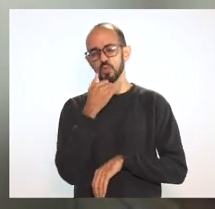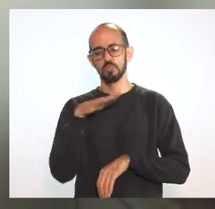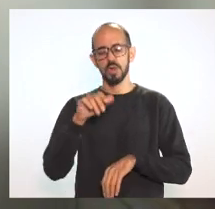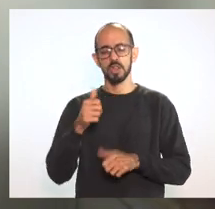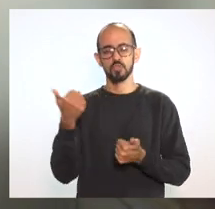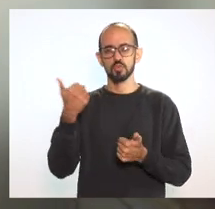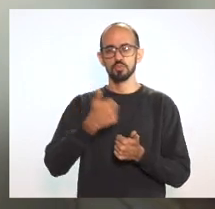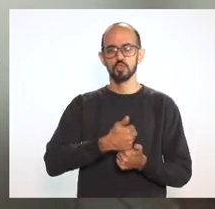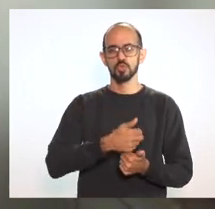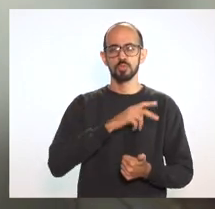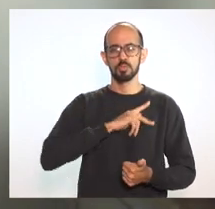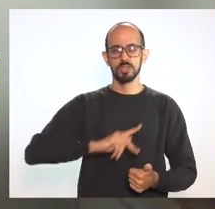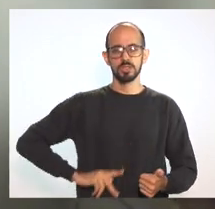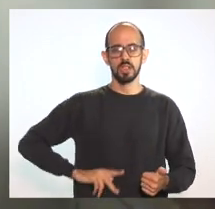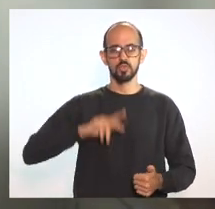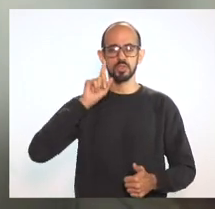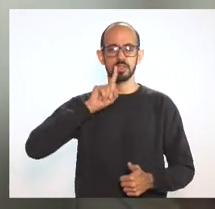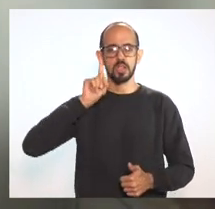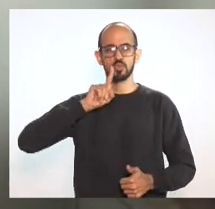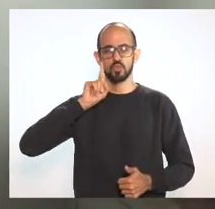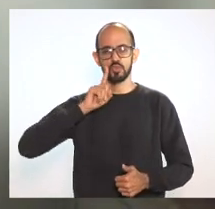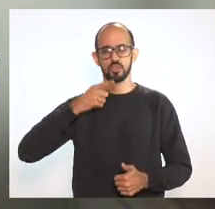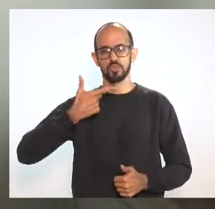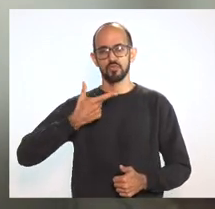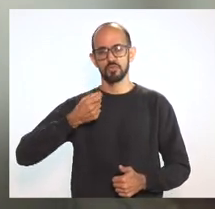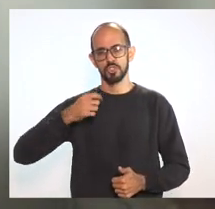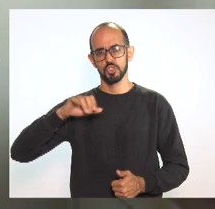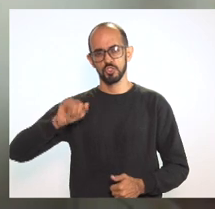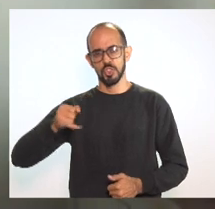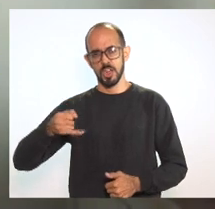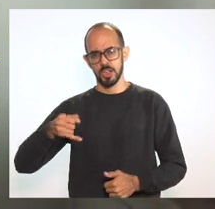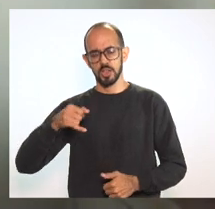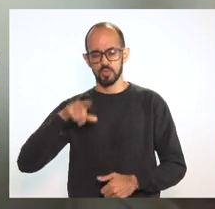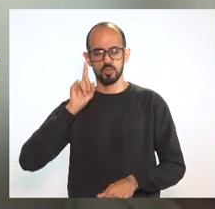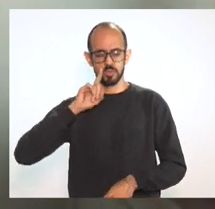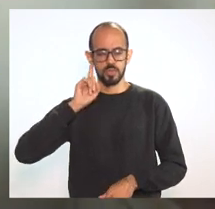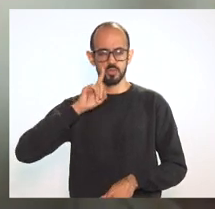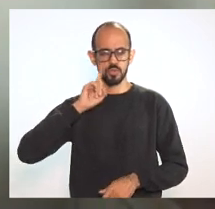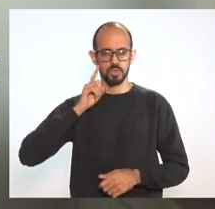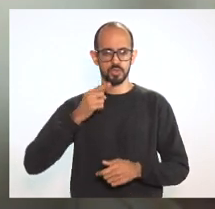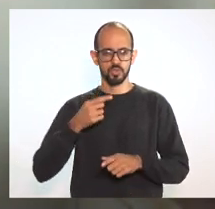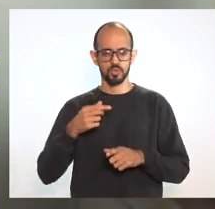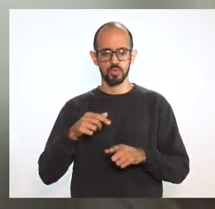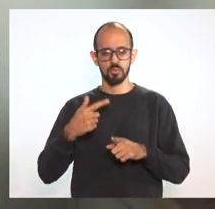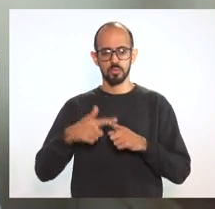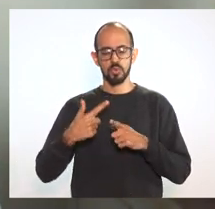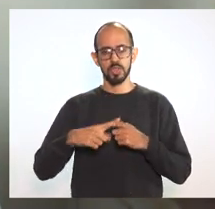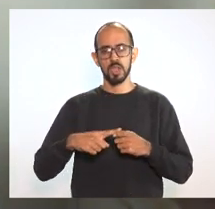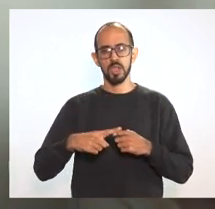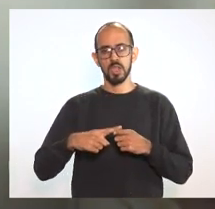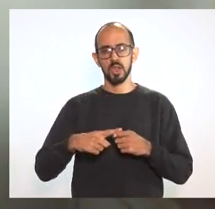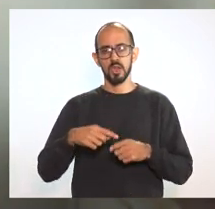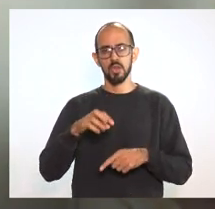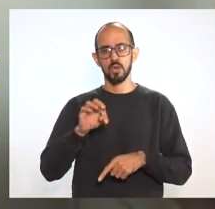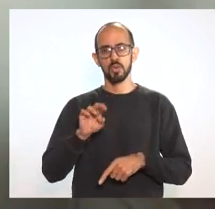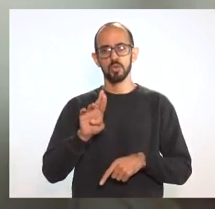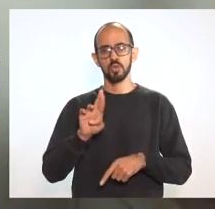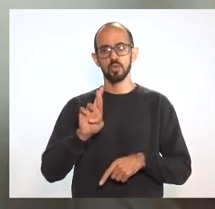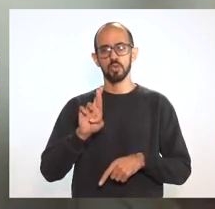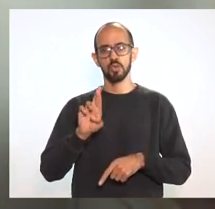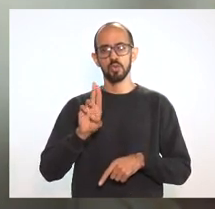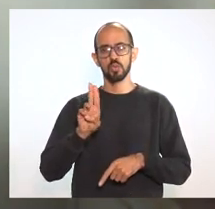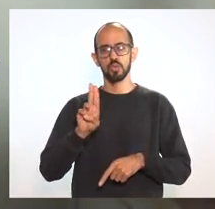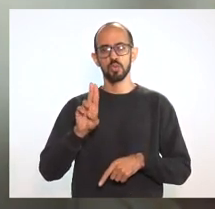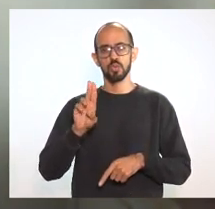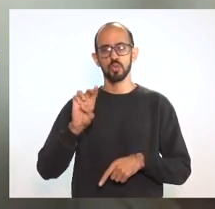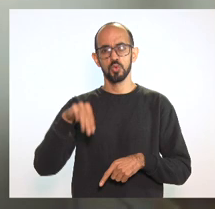o presidente Trump, que saiu da presidência, que foi derrotado nas urnas,